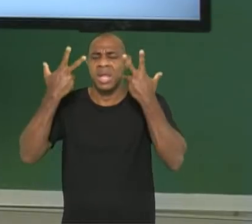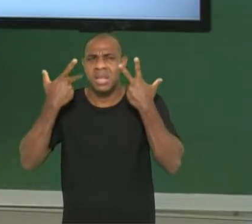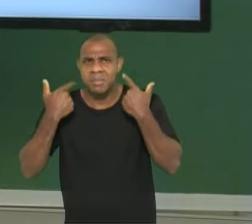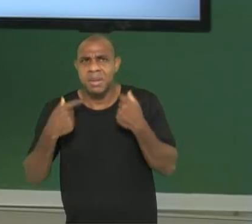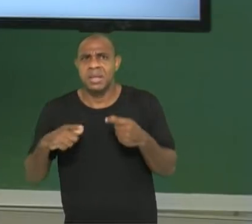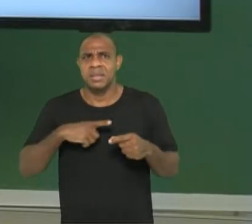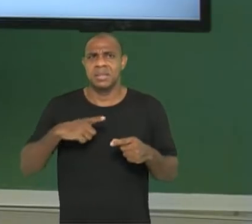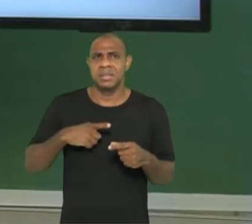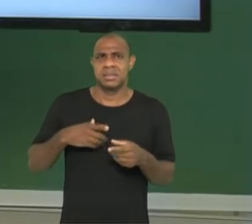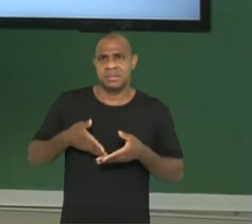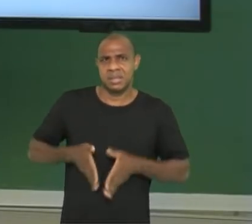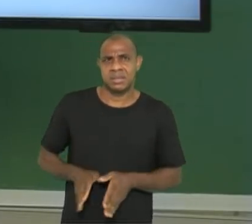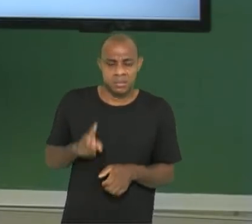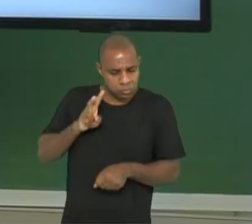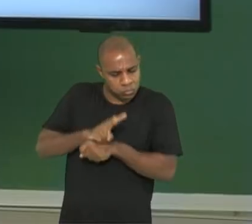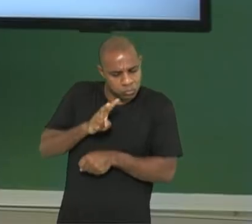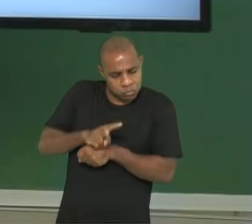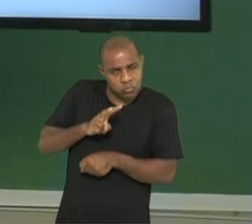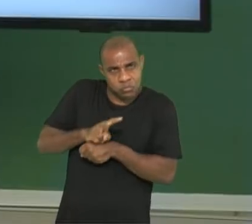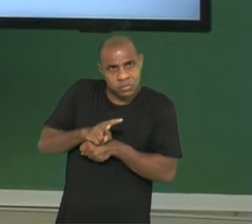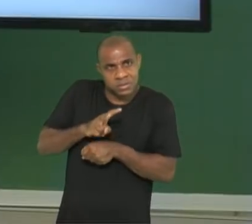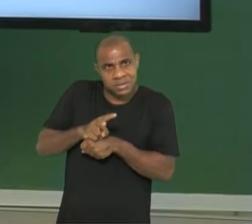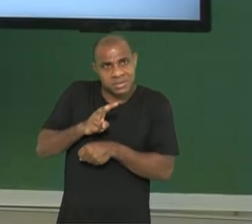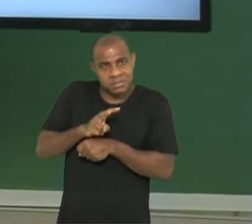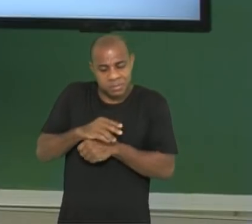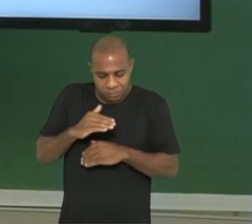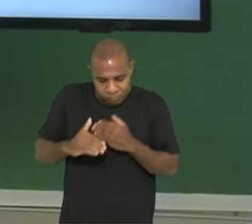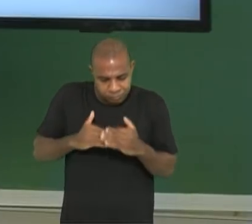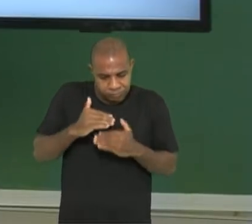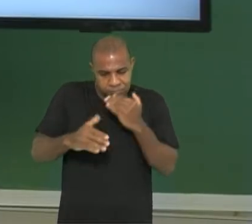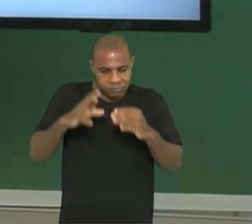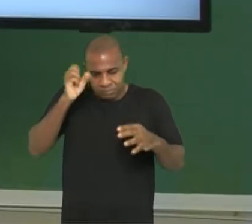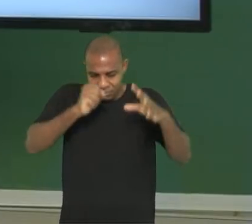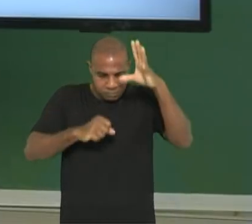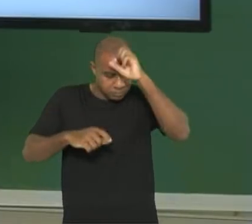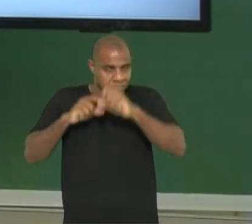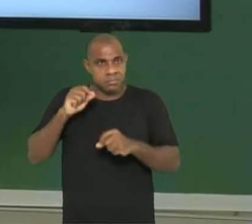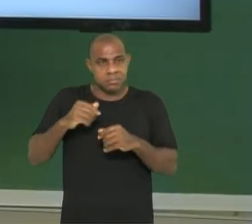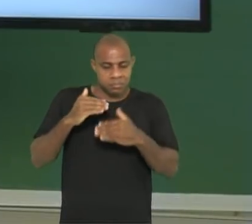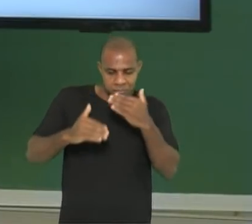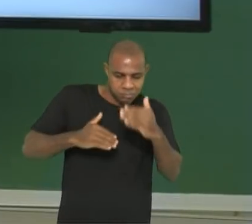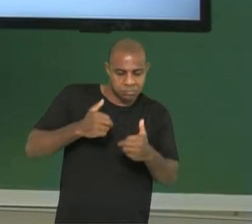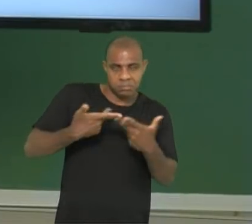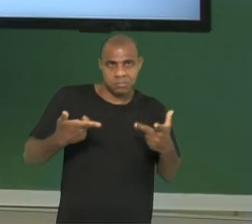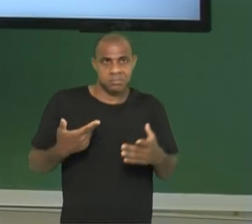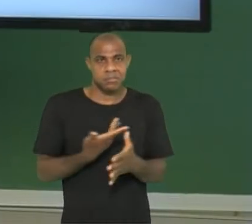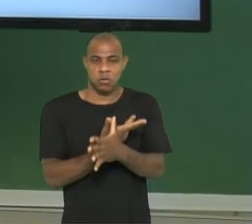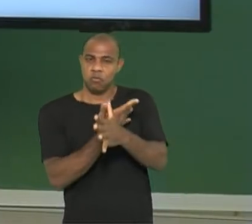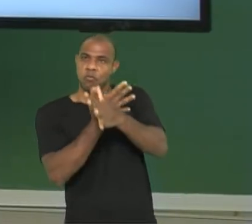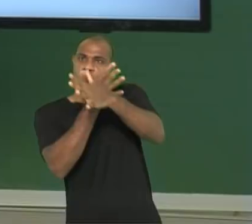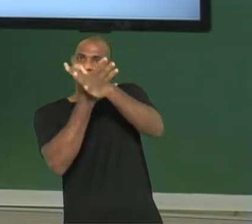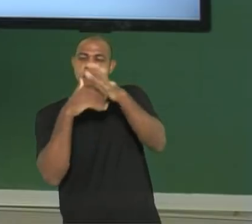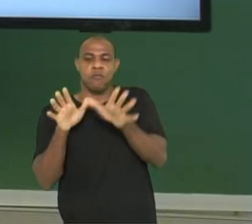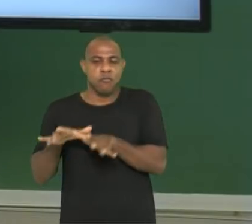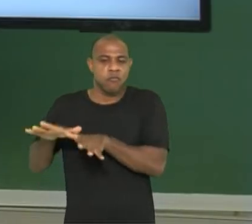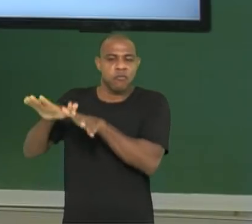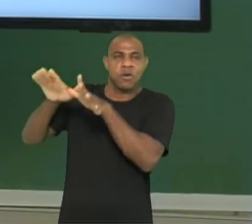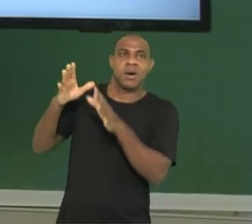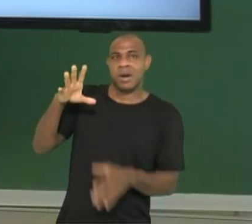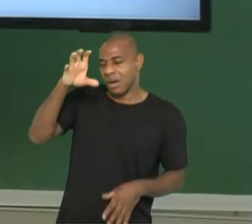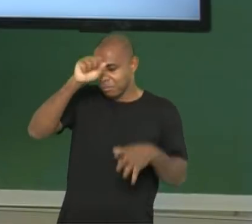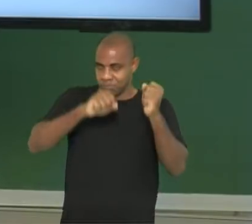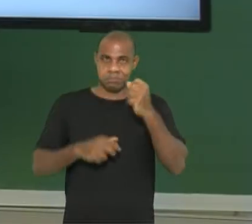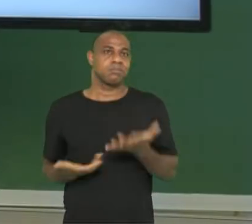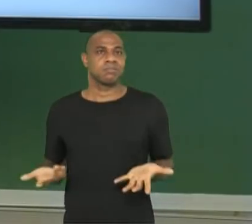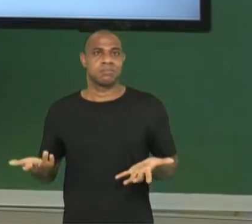parental. Então a mãe e o pai vão cuidar do filhote para que ele cresça e aprenda algumas coisas como voar, por exemplo. E as aves,